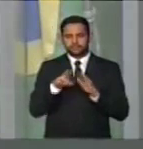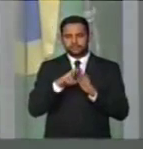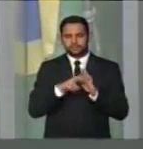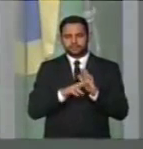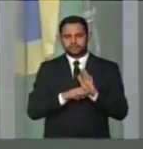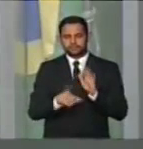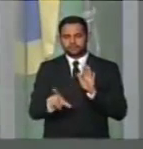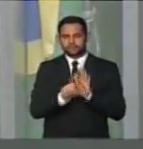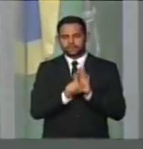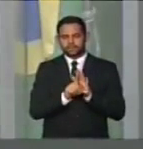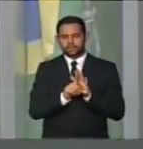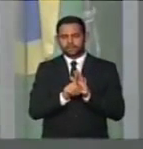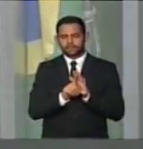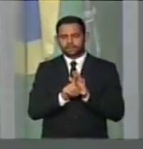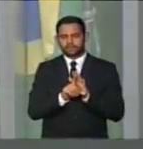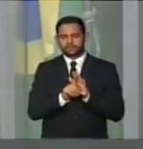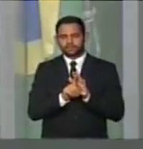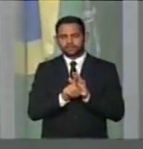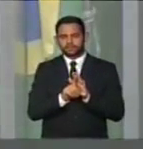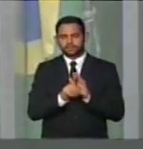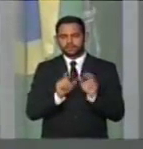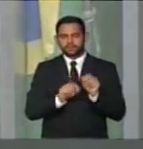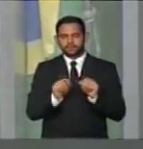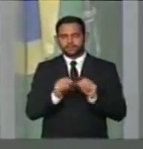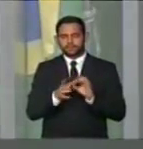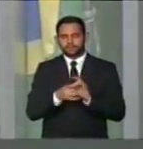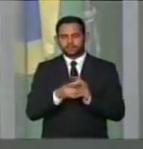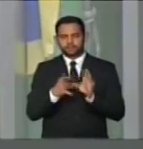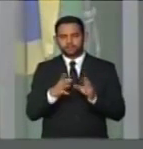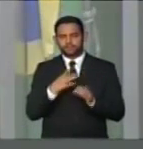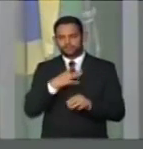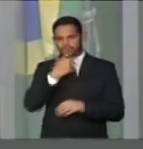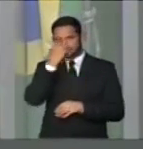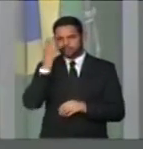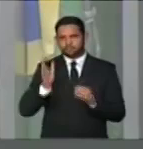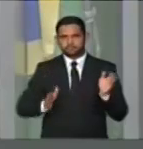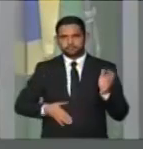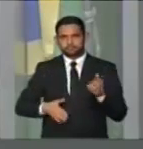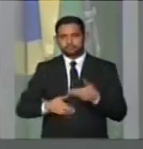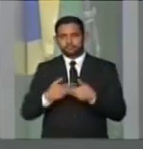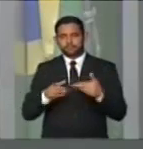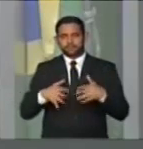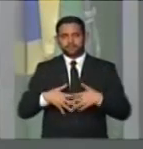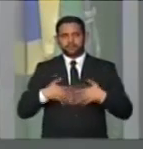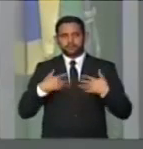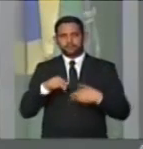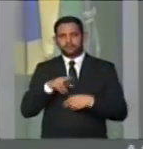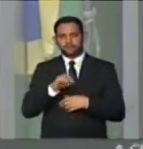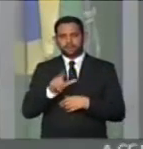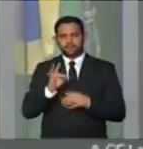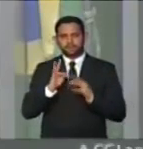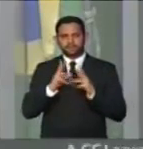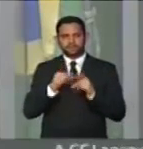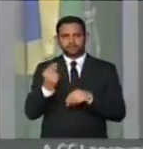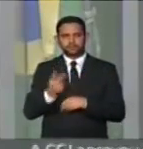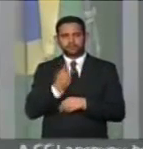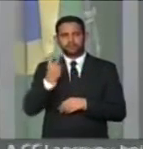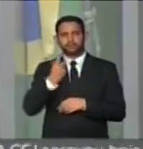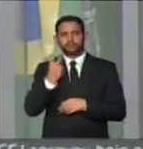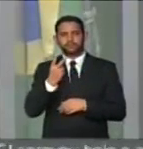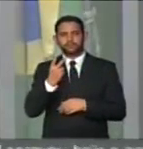princípios legais, que anistia criminoso, fere a honra, a moralidade e todos os